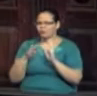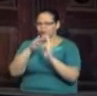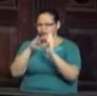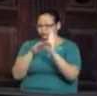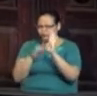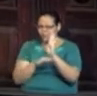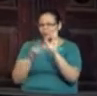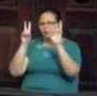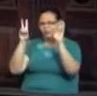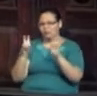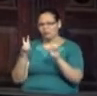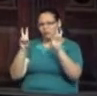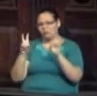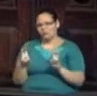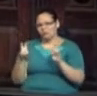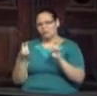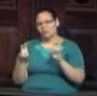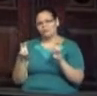termo